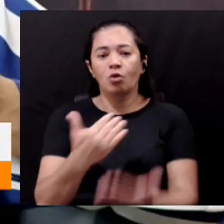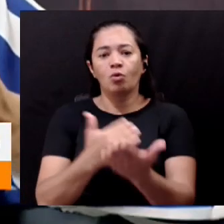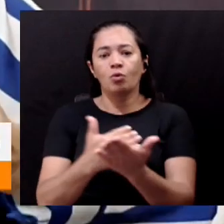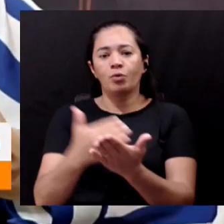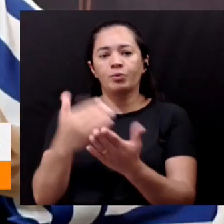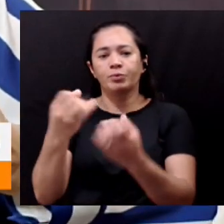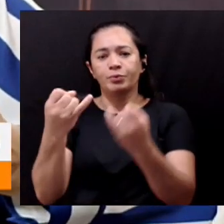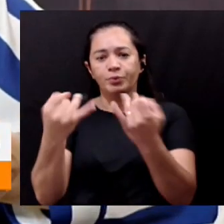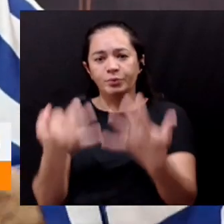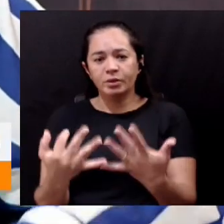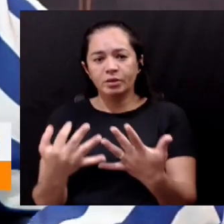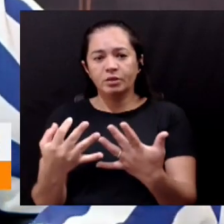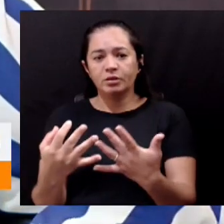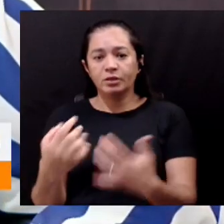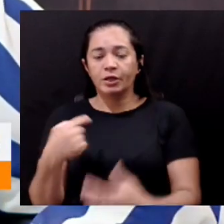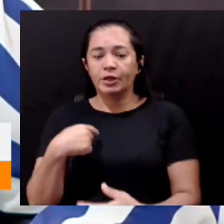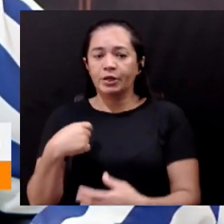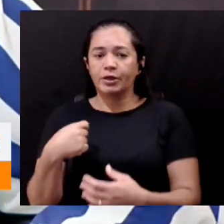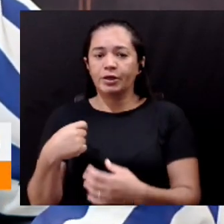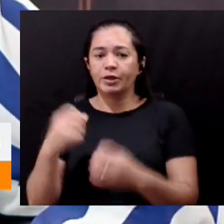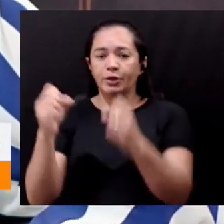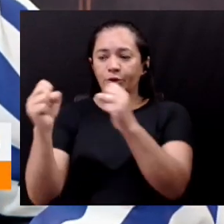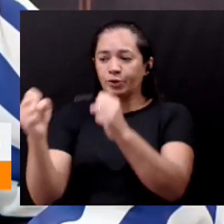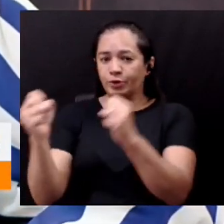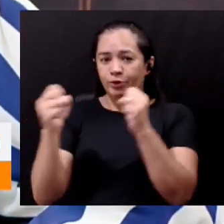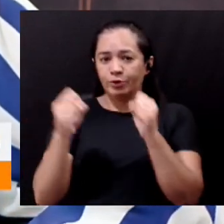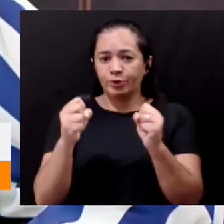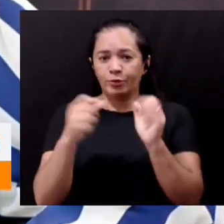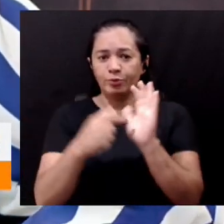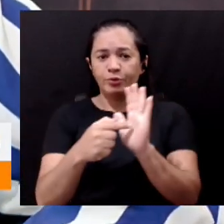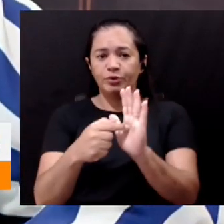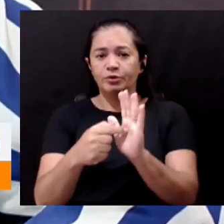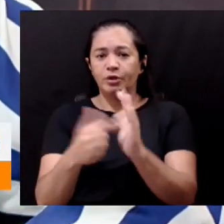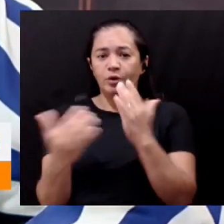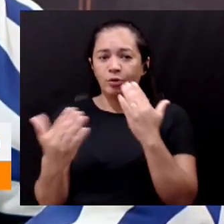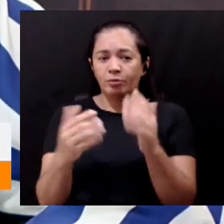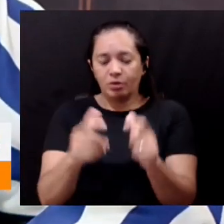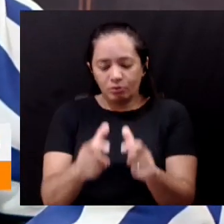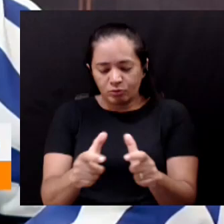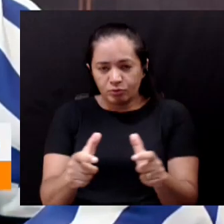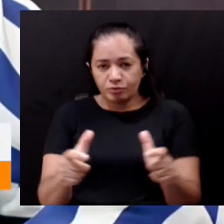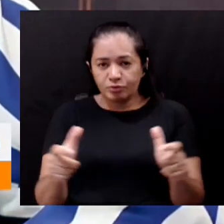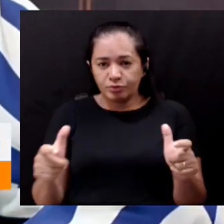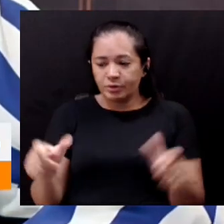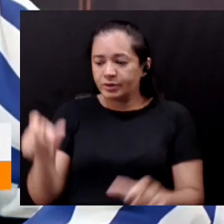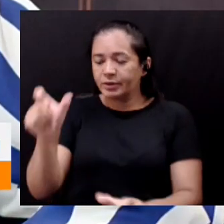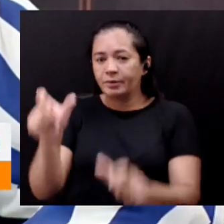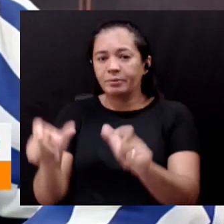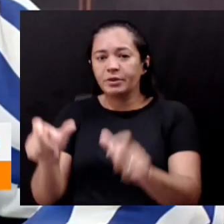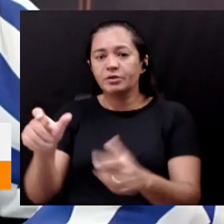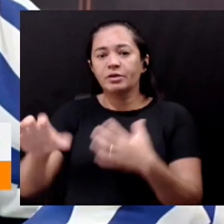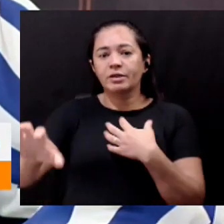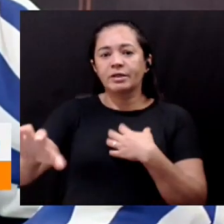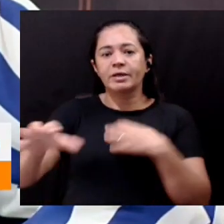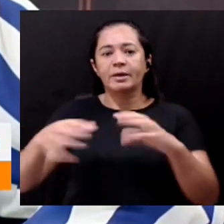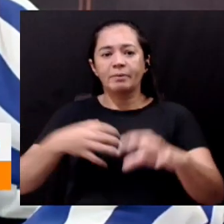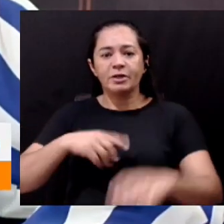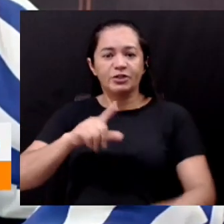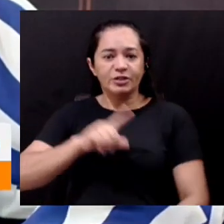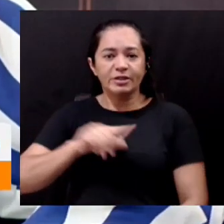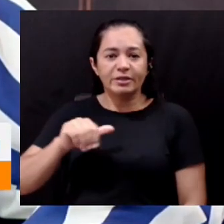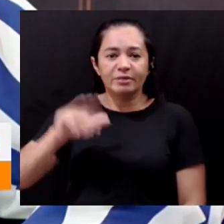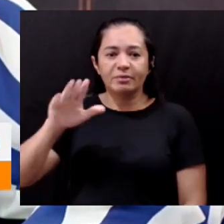como amplificador. Uhum. E pessoas que têm mais empatia tendem a ser líderes